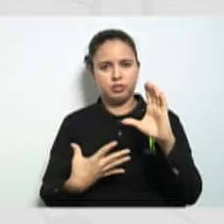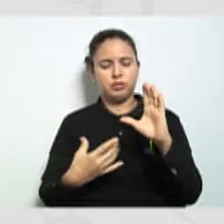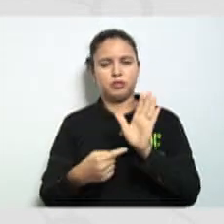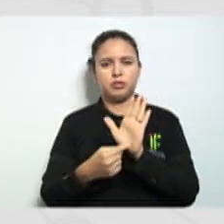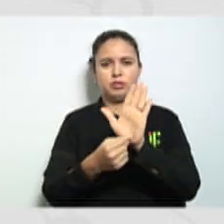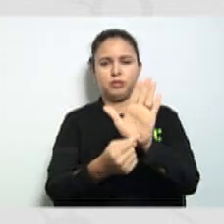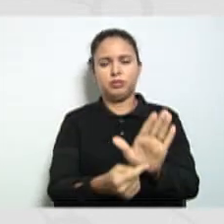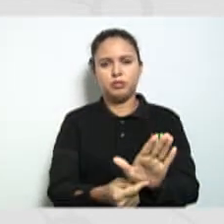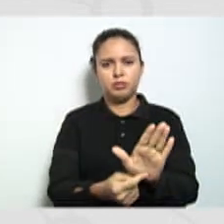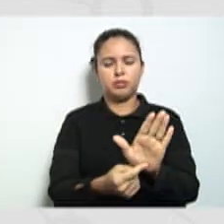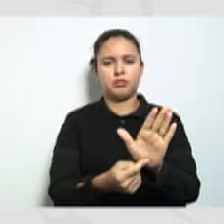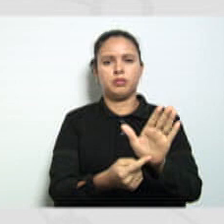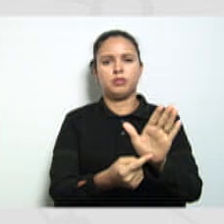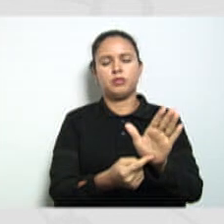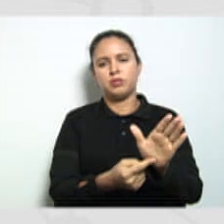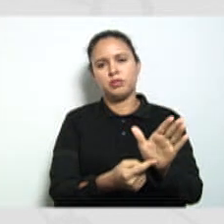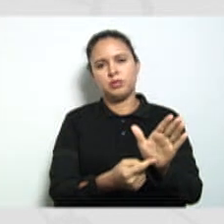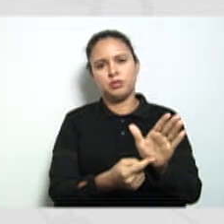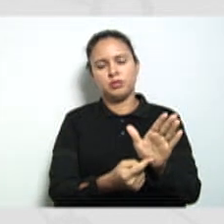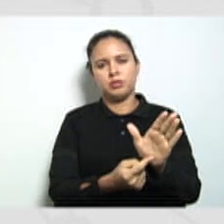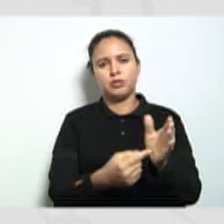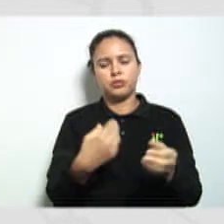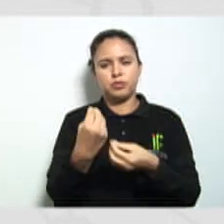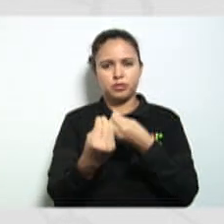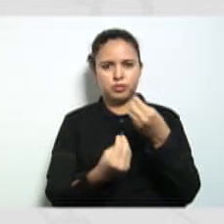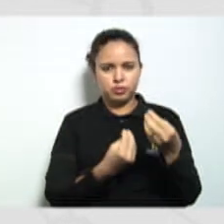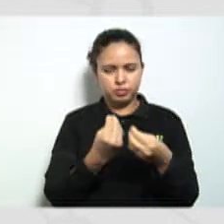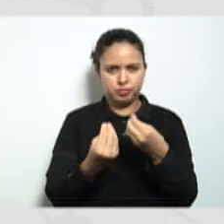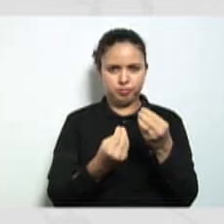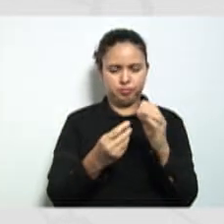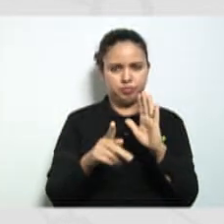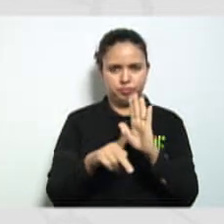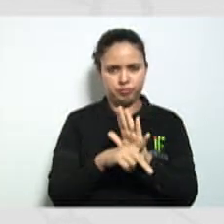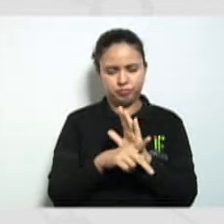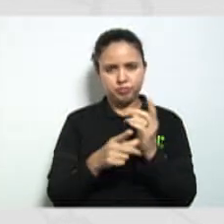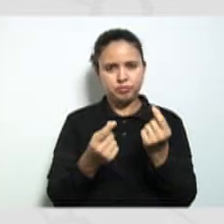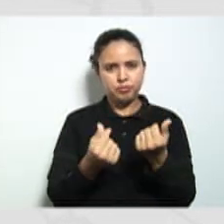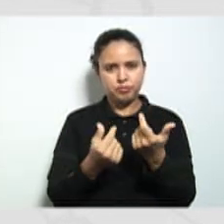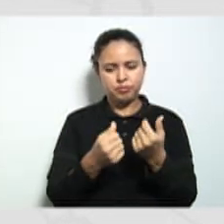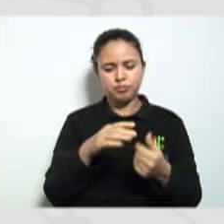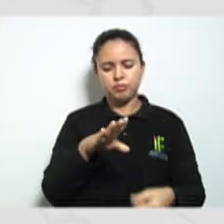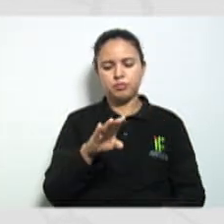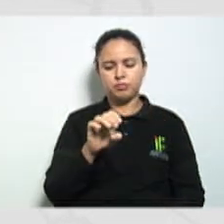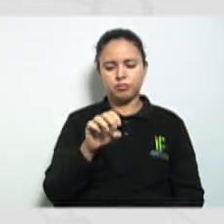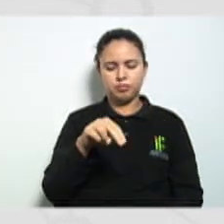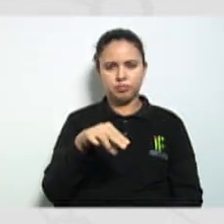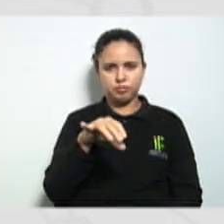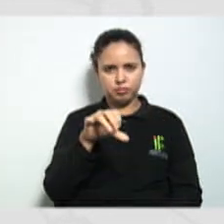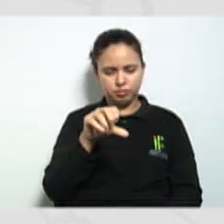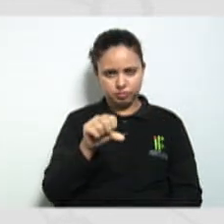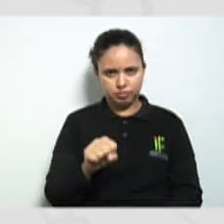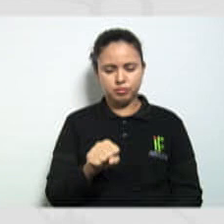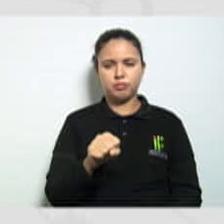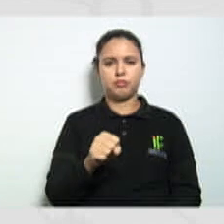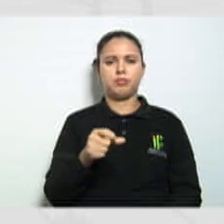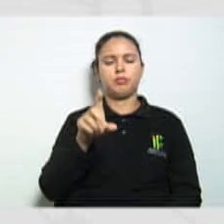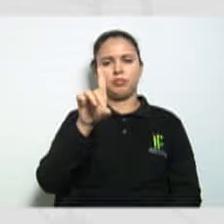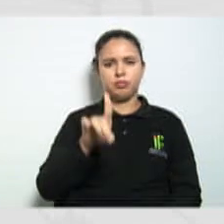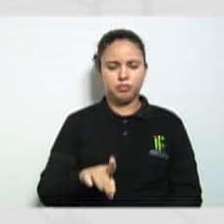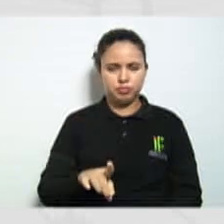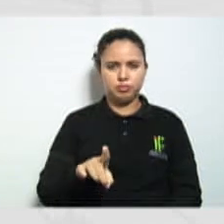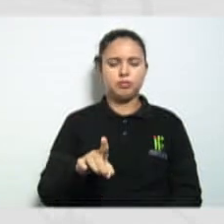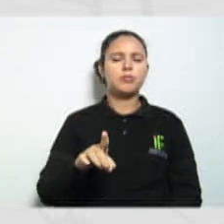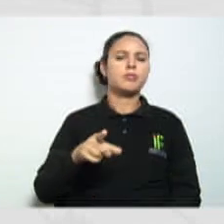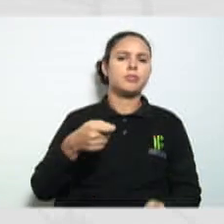apresenta a posição do patrimônio, ou seja, bens, direitos e obrigações, comparando com o exercício anterior,